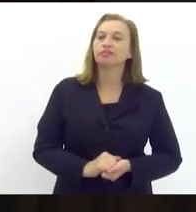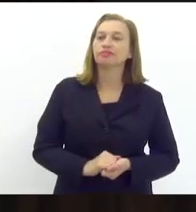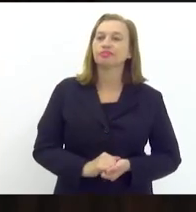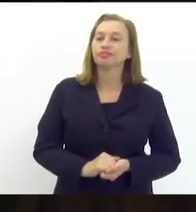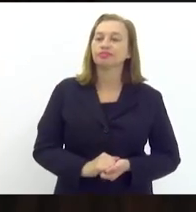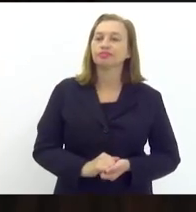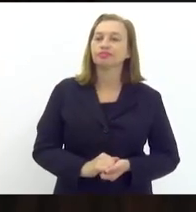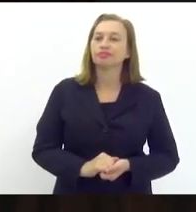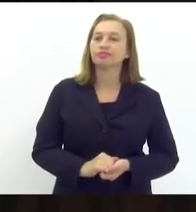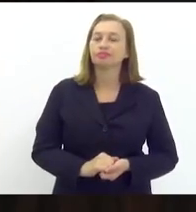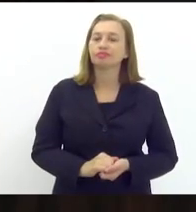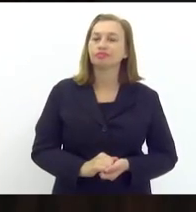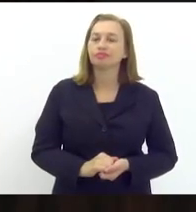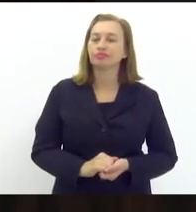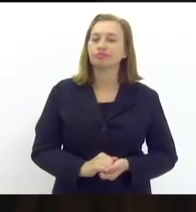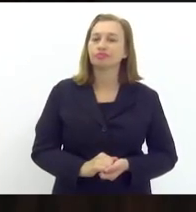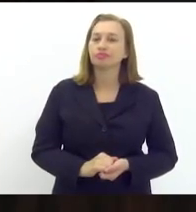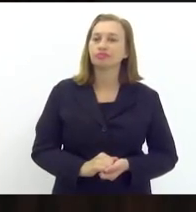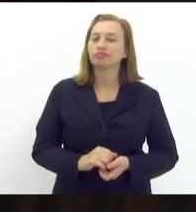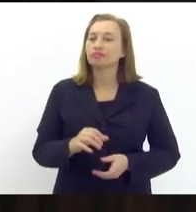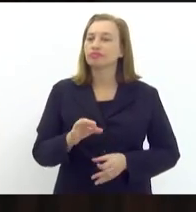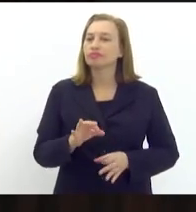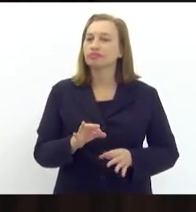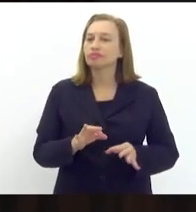instituição do programa